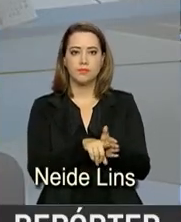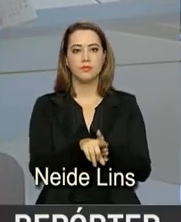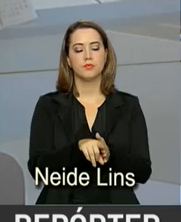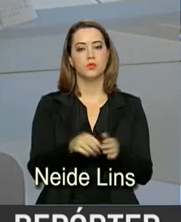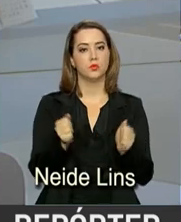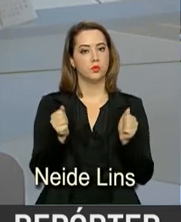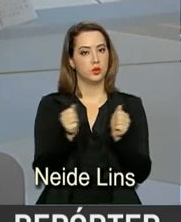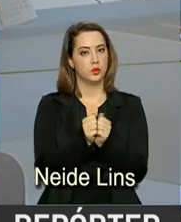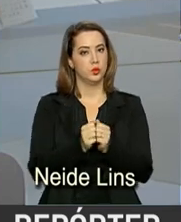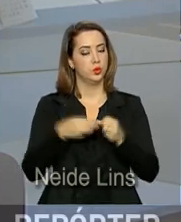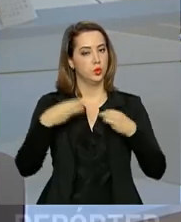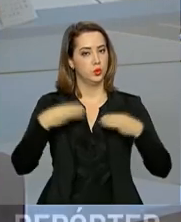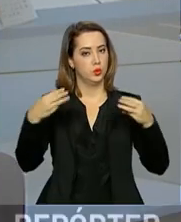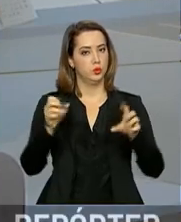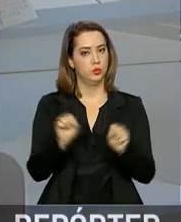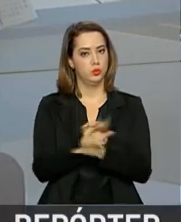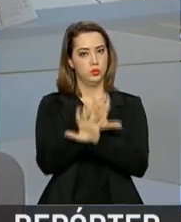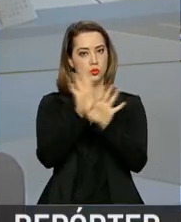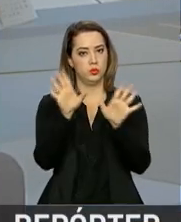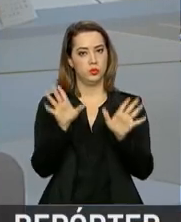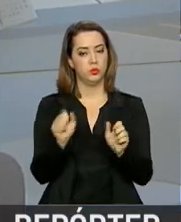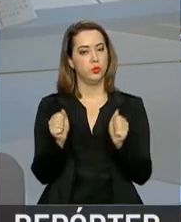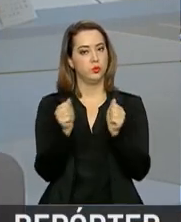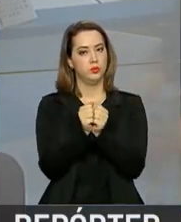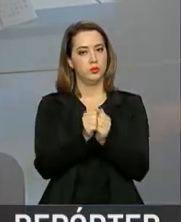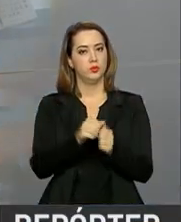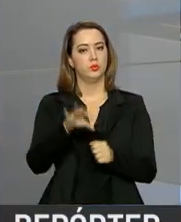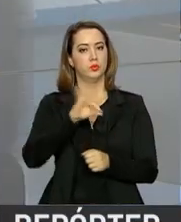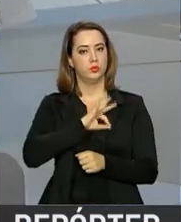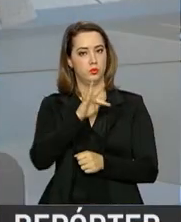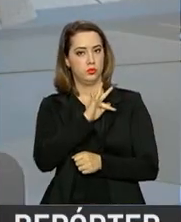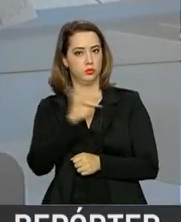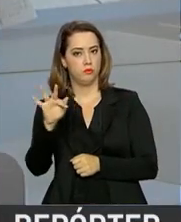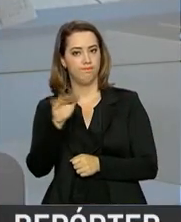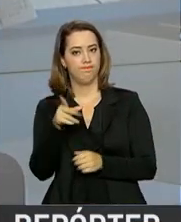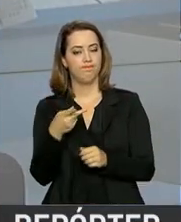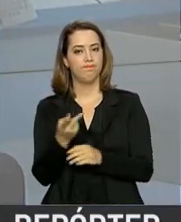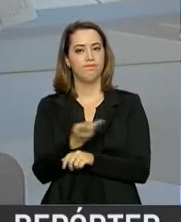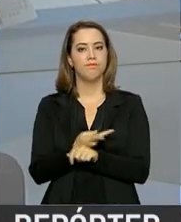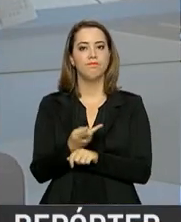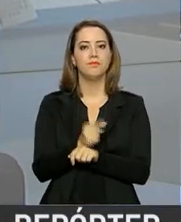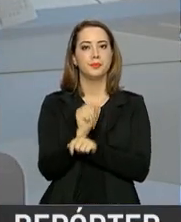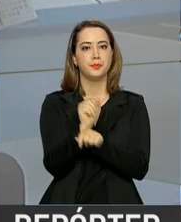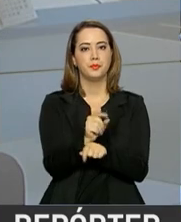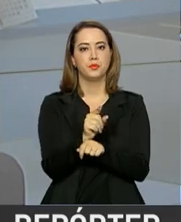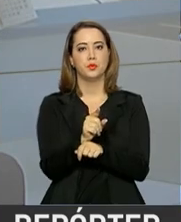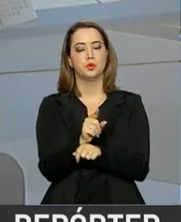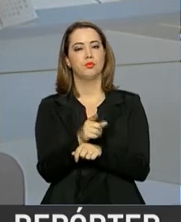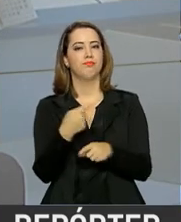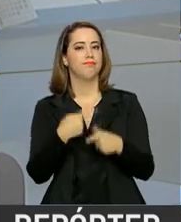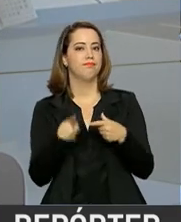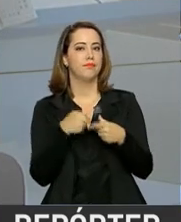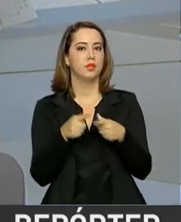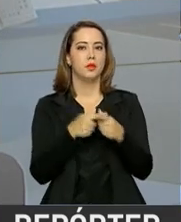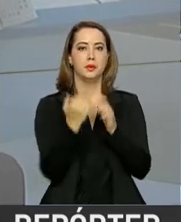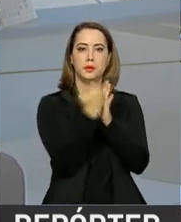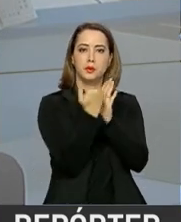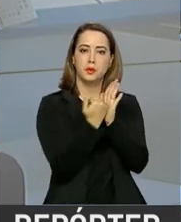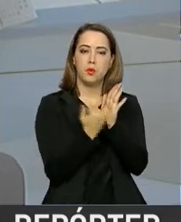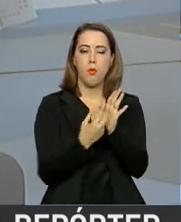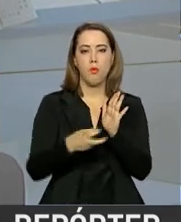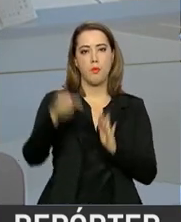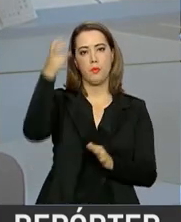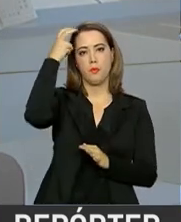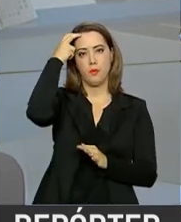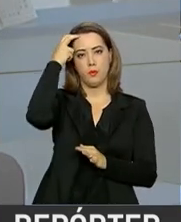Ministério da Transparência e da Polícia Federal investiga fraudes em projetos culturais beneficiados pela lei ran